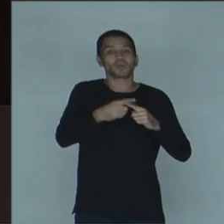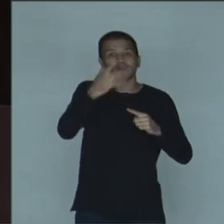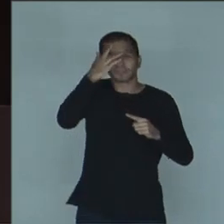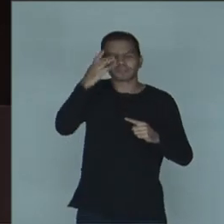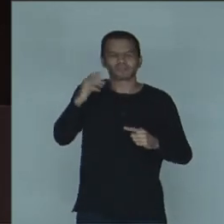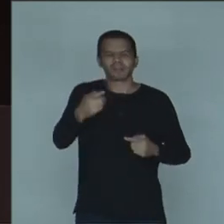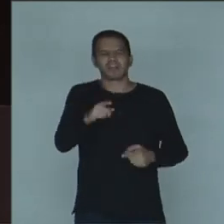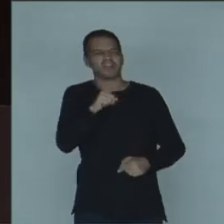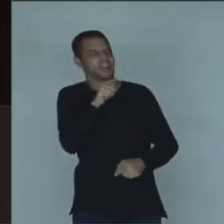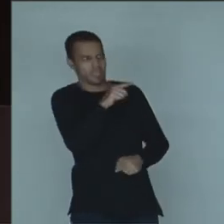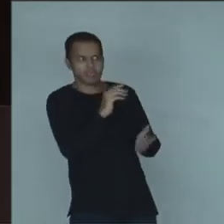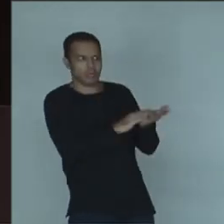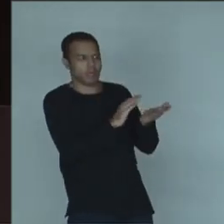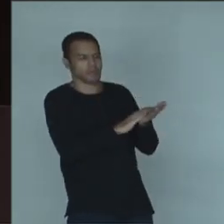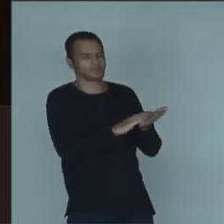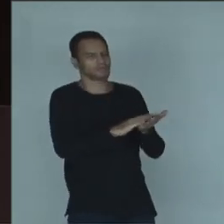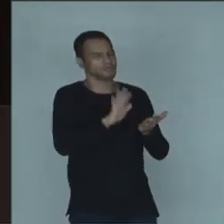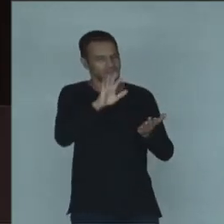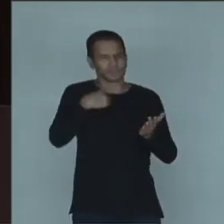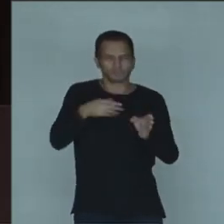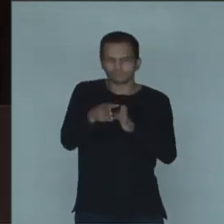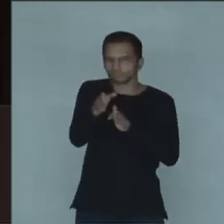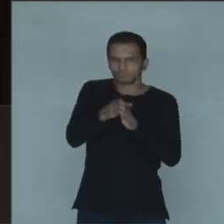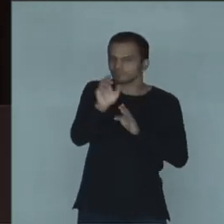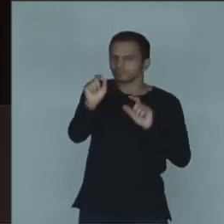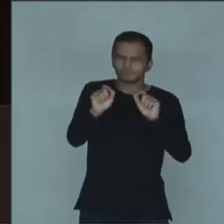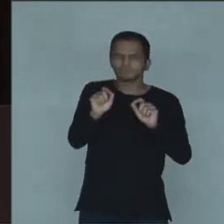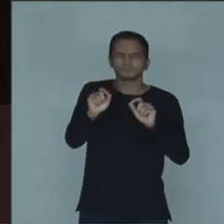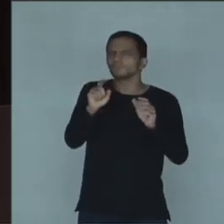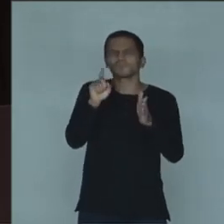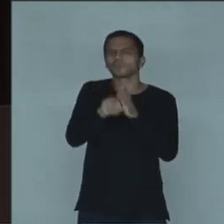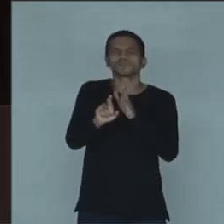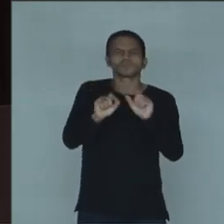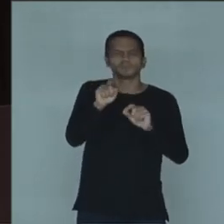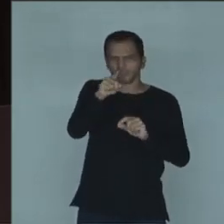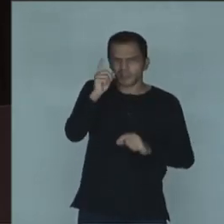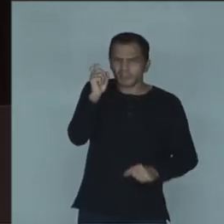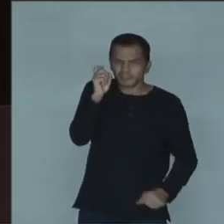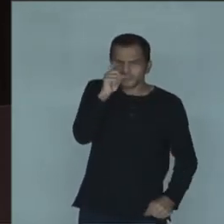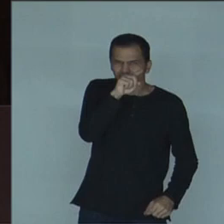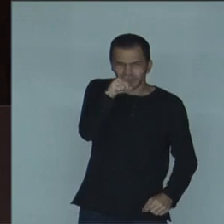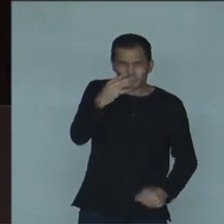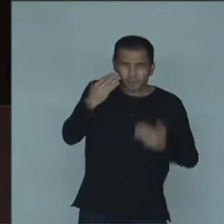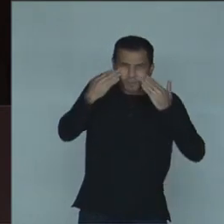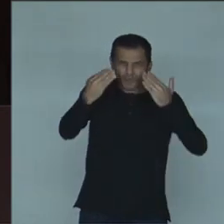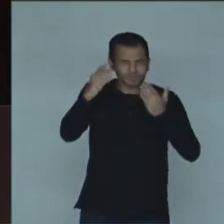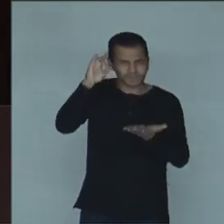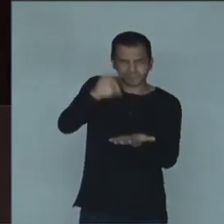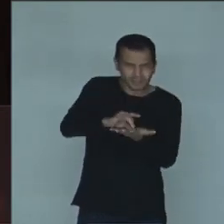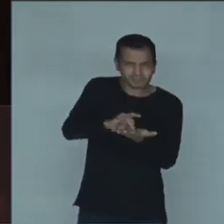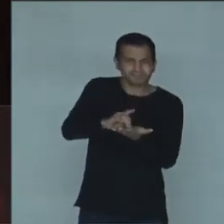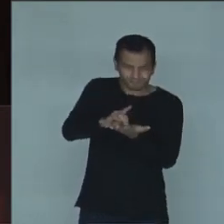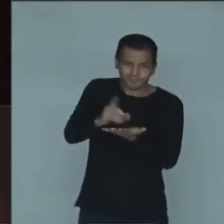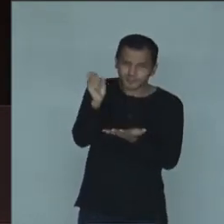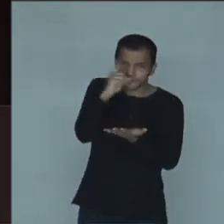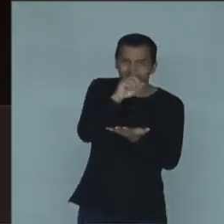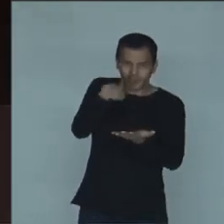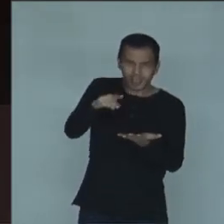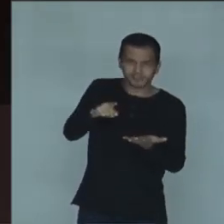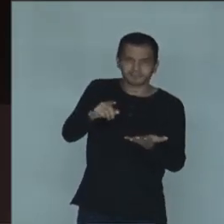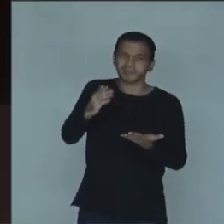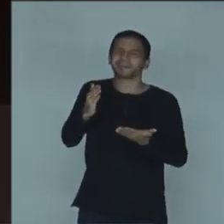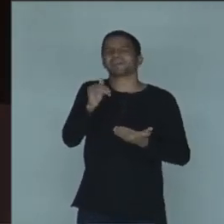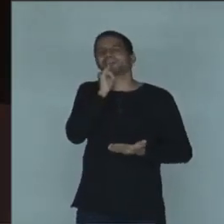e eu queria dizer para você será que é difícil para você encarar a realidade da sua vida algumas